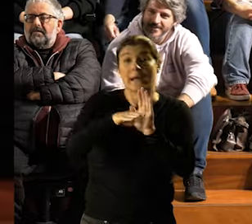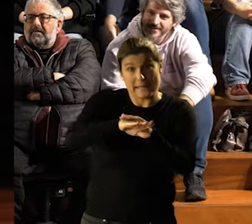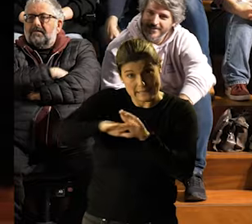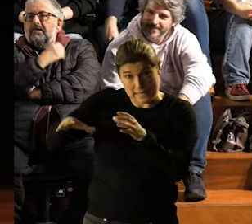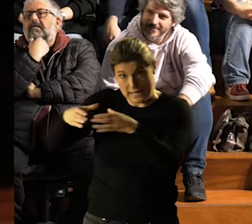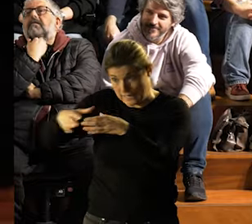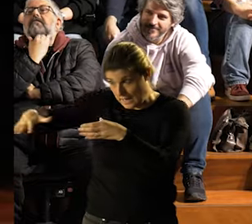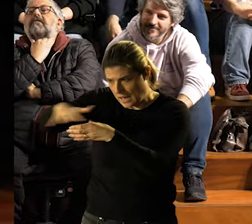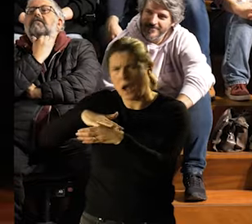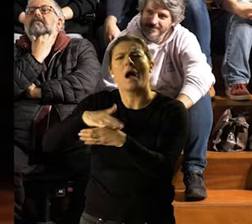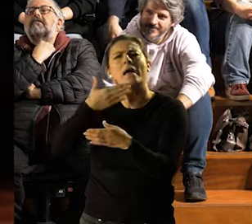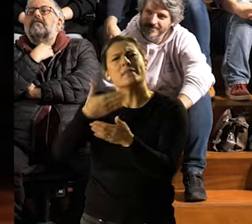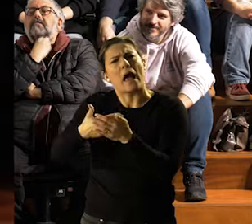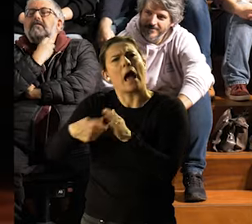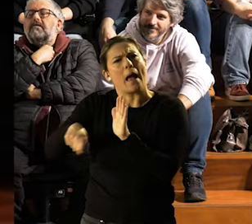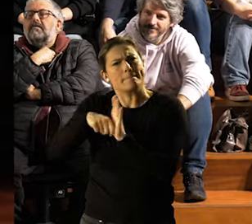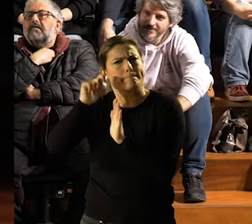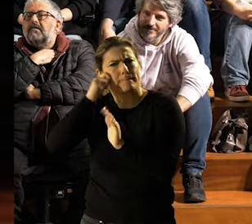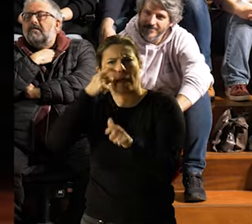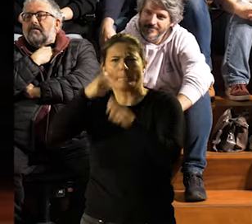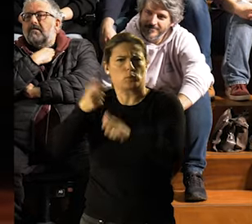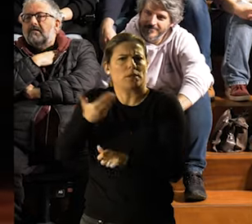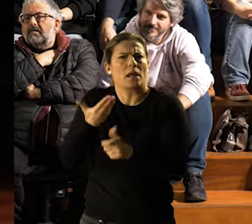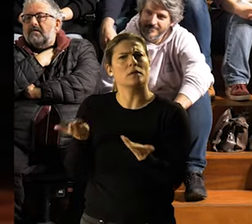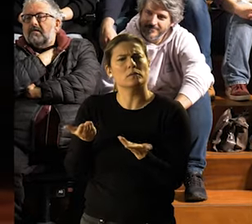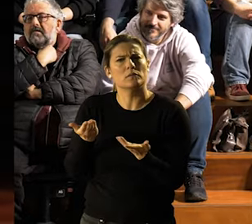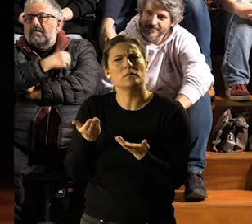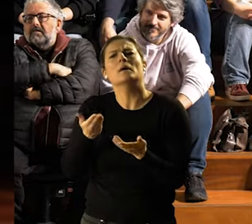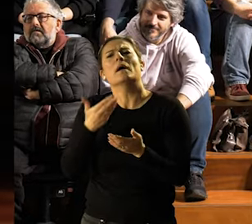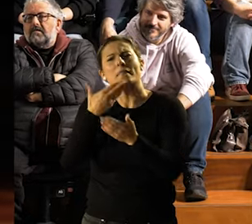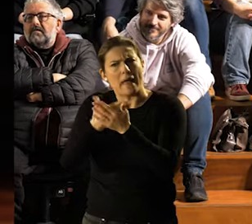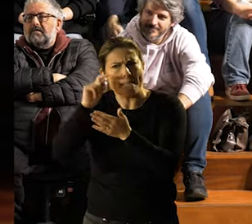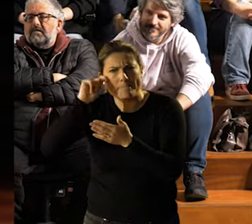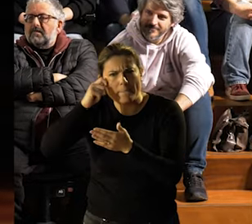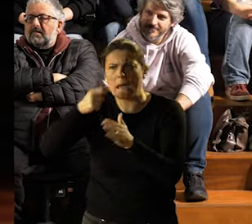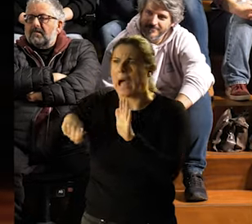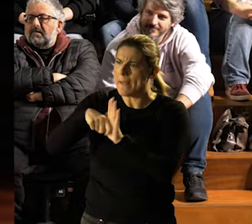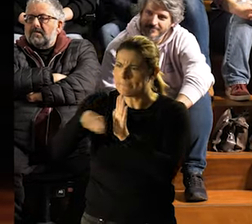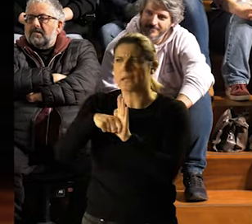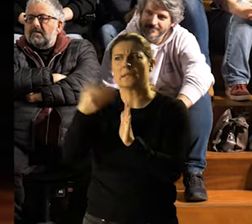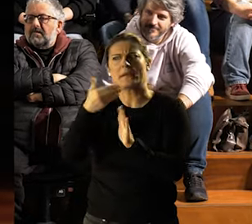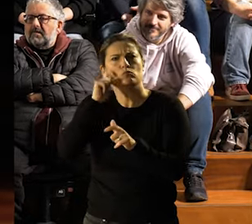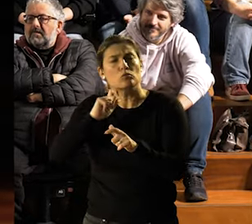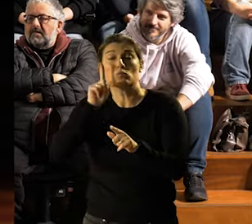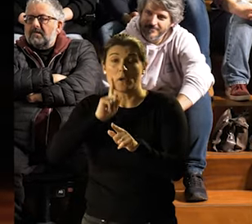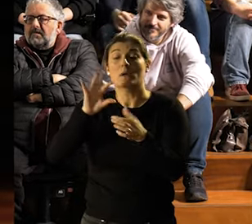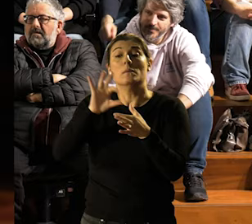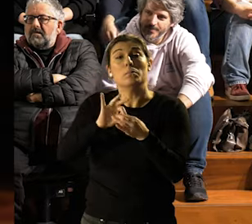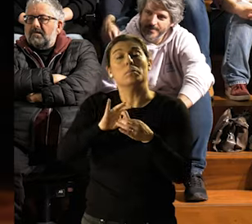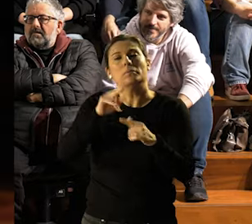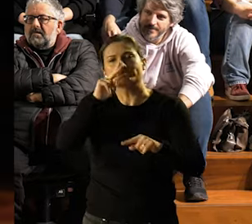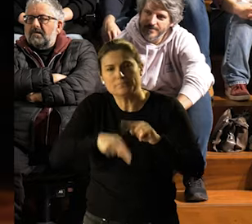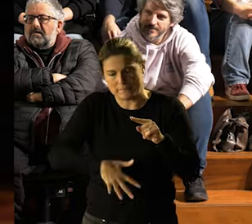aame os direitos das mulheres ameaça os direitos das mulheres em particular na interrupção voluntária da